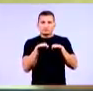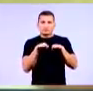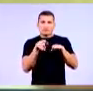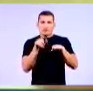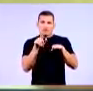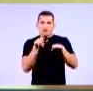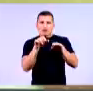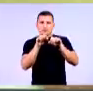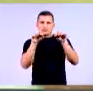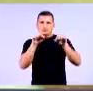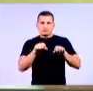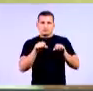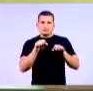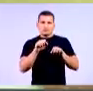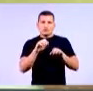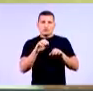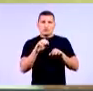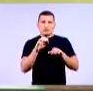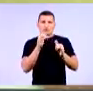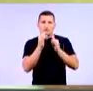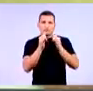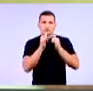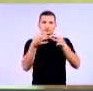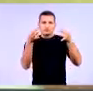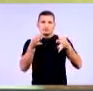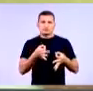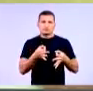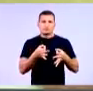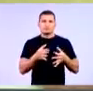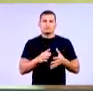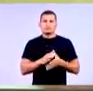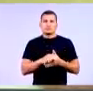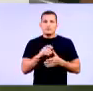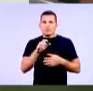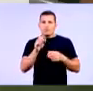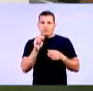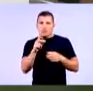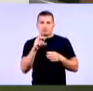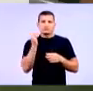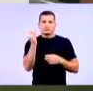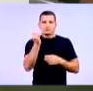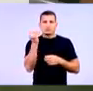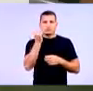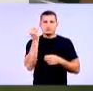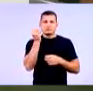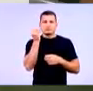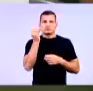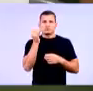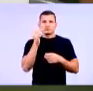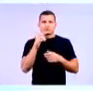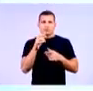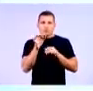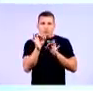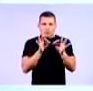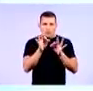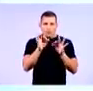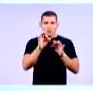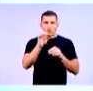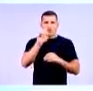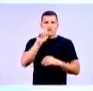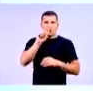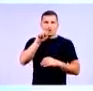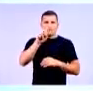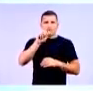sistema gere informações corretamente. Ok, então é importantíssimo, né, esse trabalho do controle e avaliação para que nas